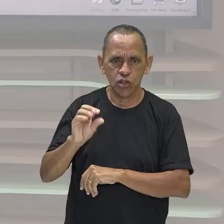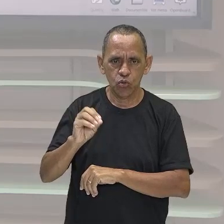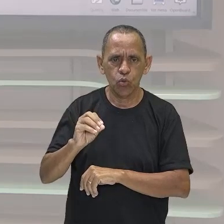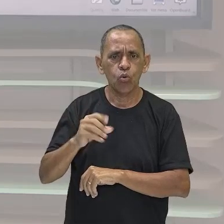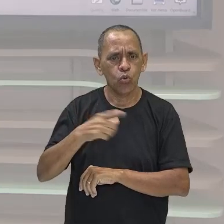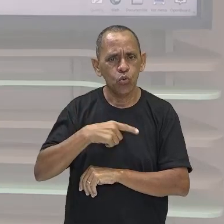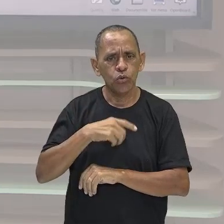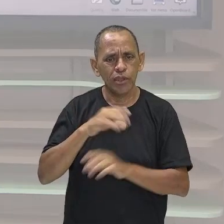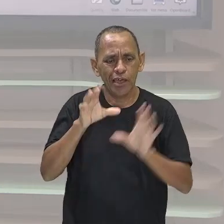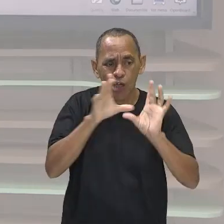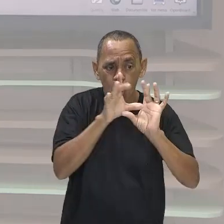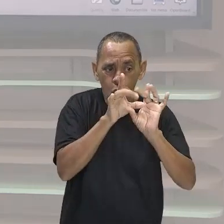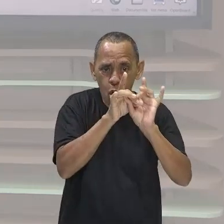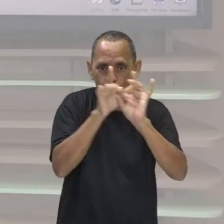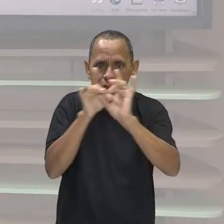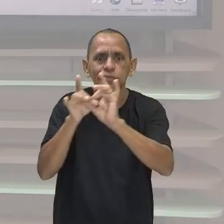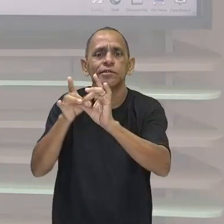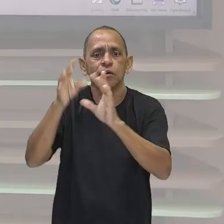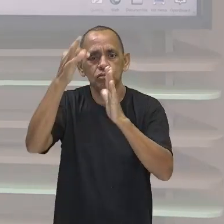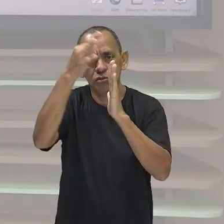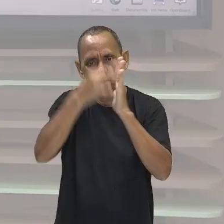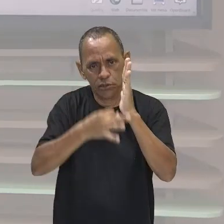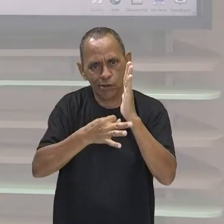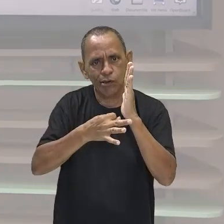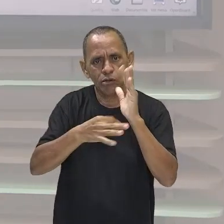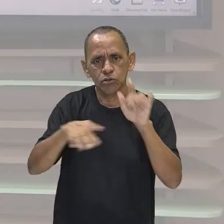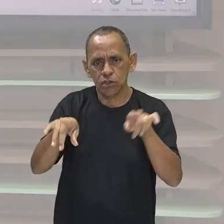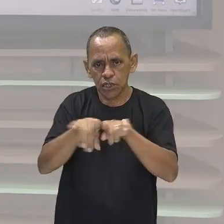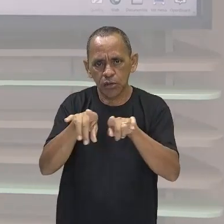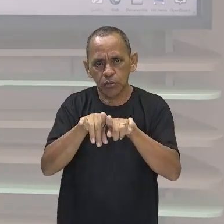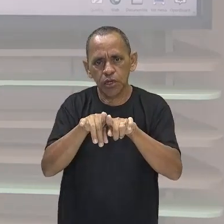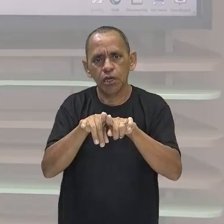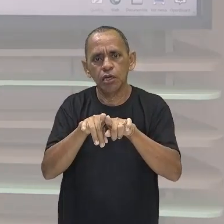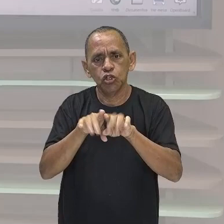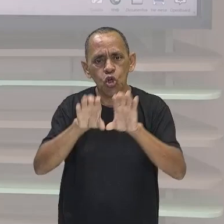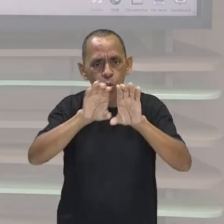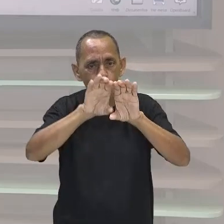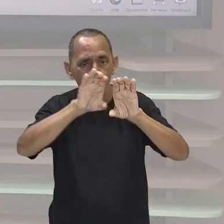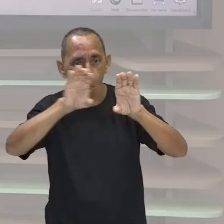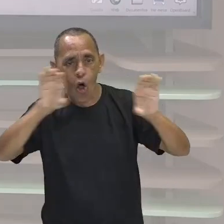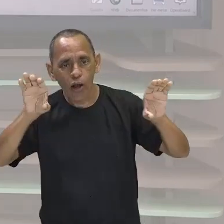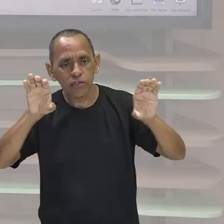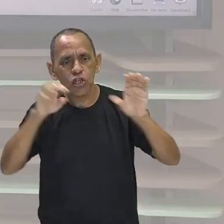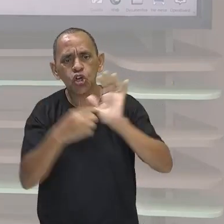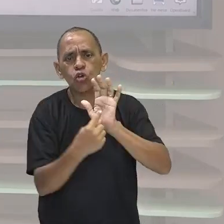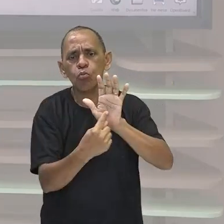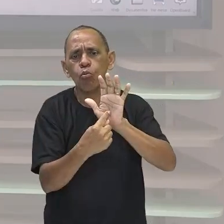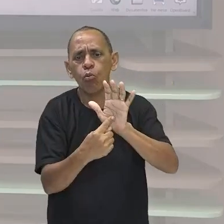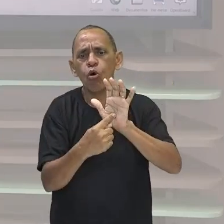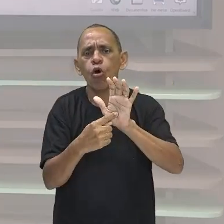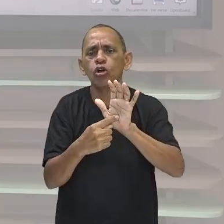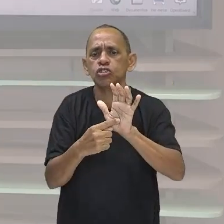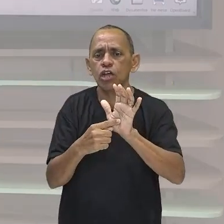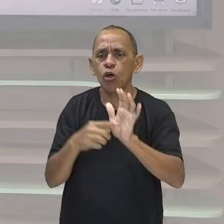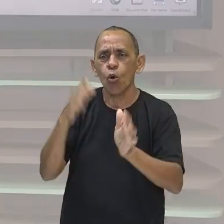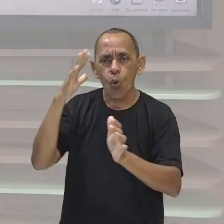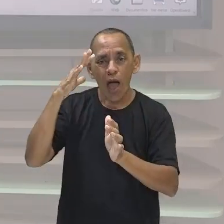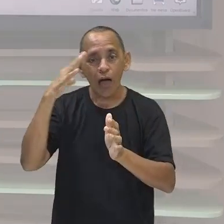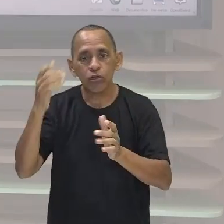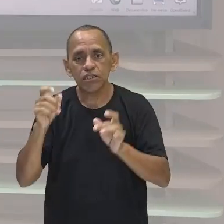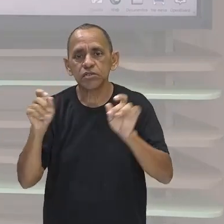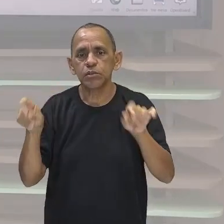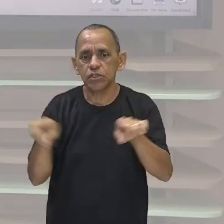mais informações? Tem um se também, né? Essa é uma oração que indica uma consequência. Se. Muito bem. Temos